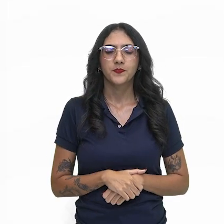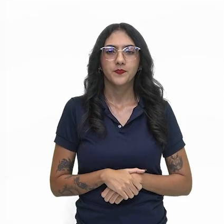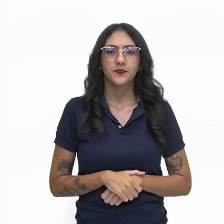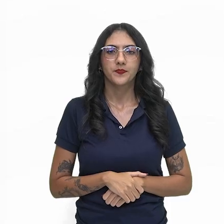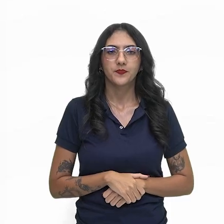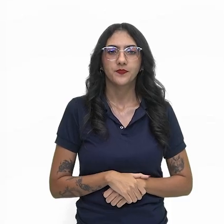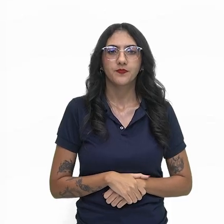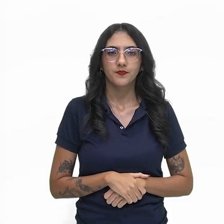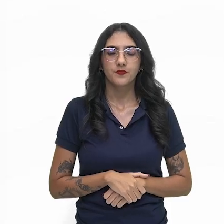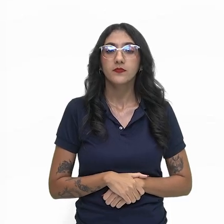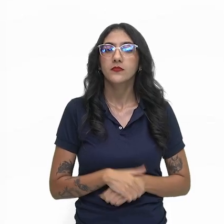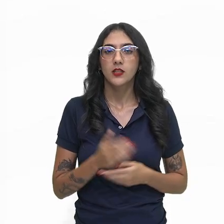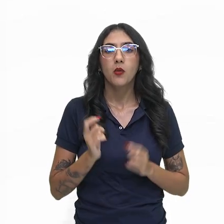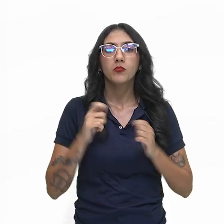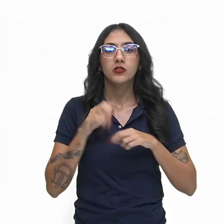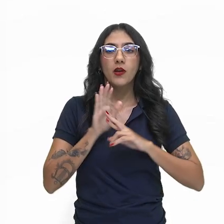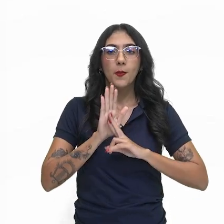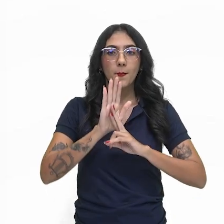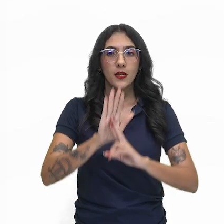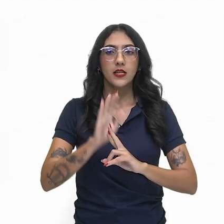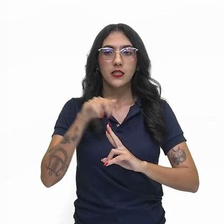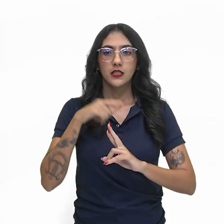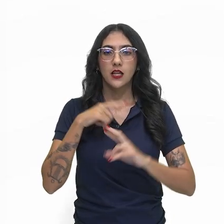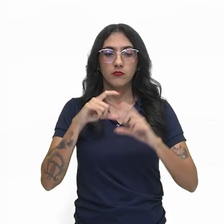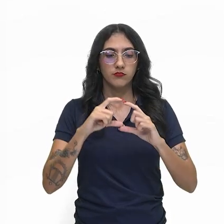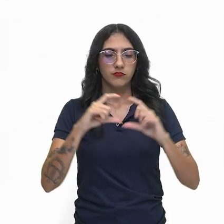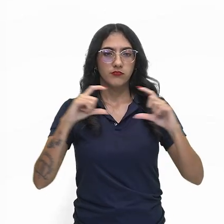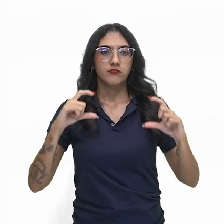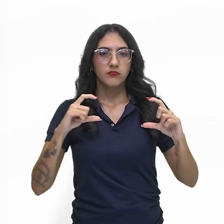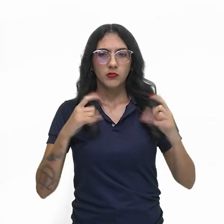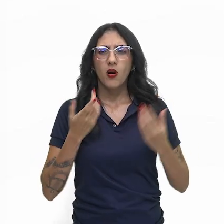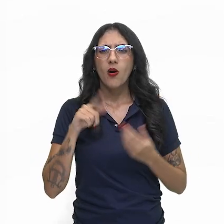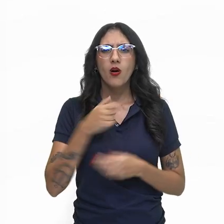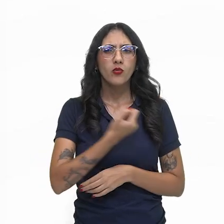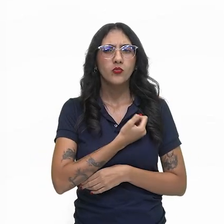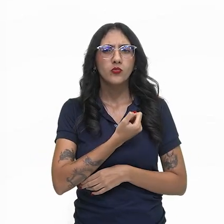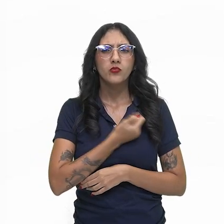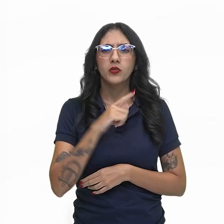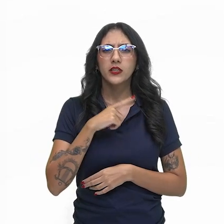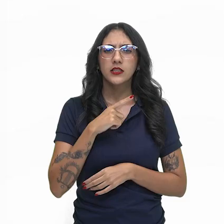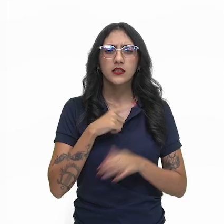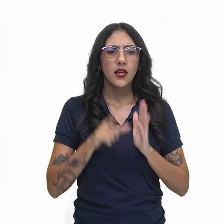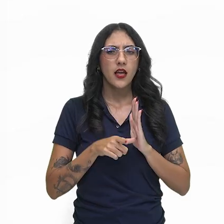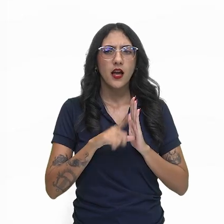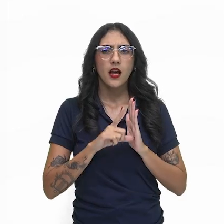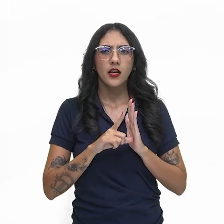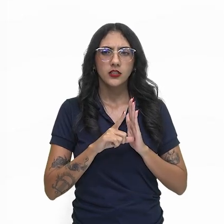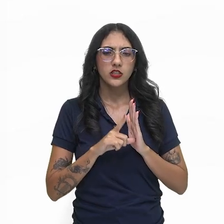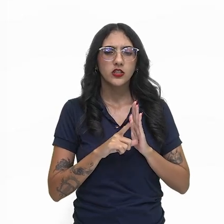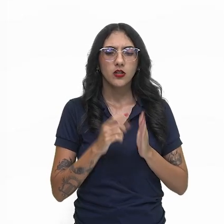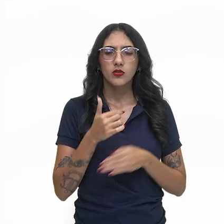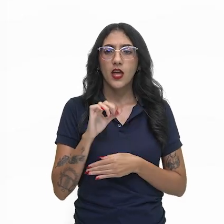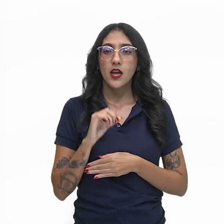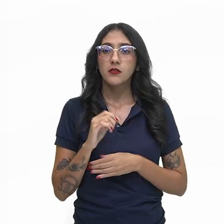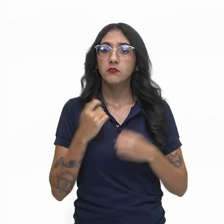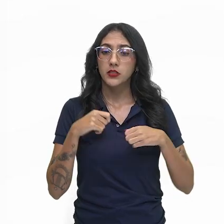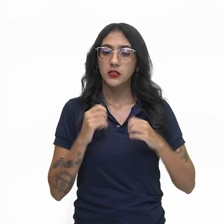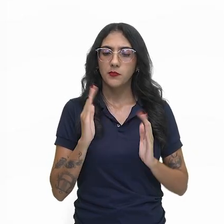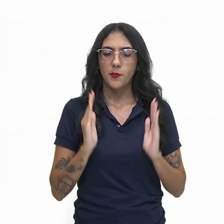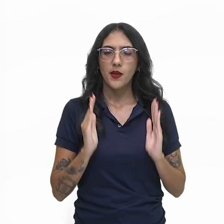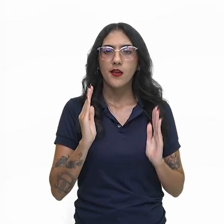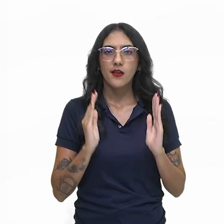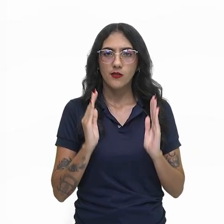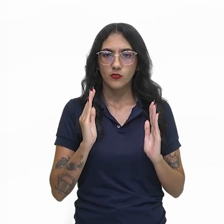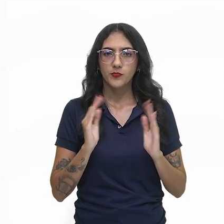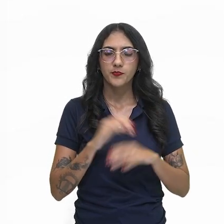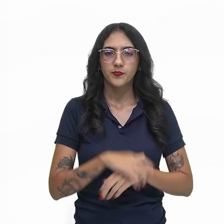Então, para representar em notação científica, o número que vem antes da potência de base 10 tem que estar entre 1 e 10.